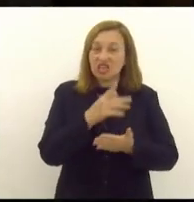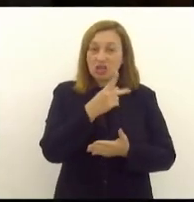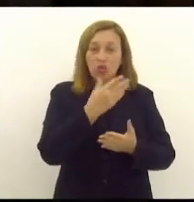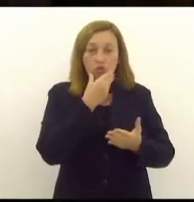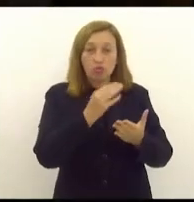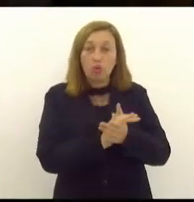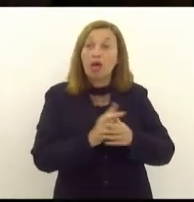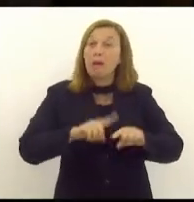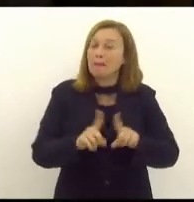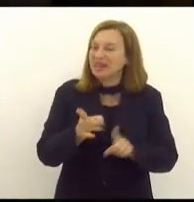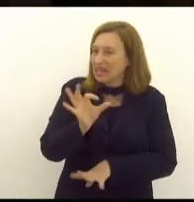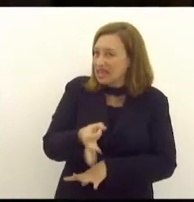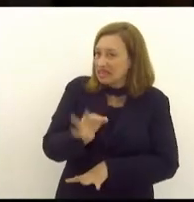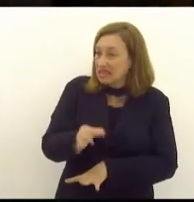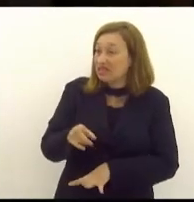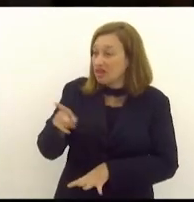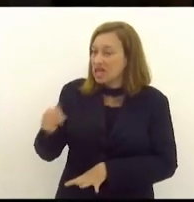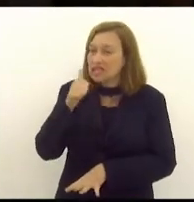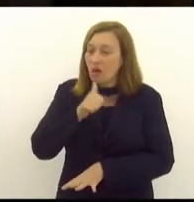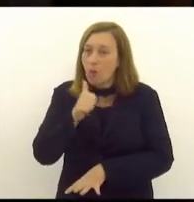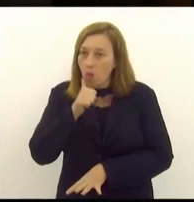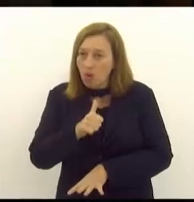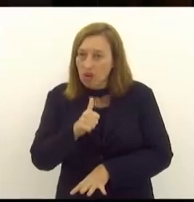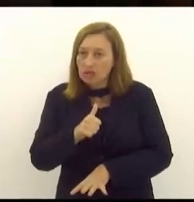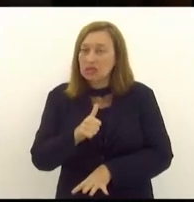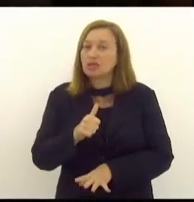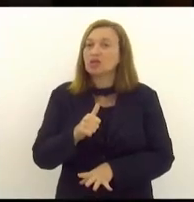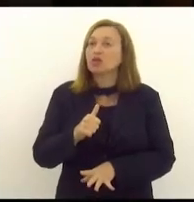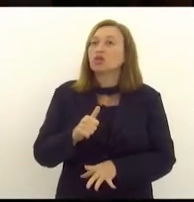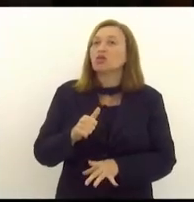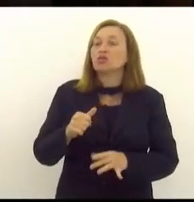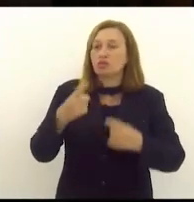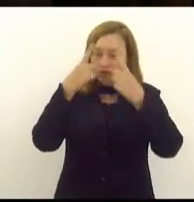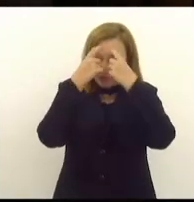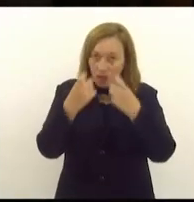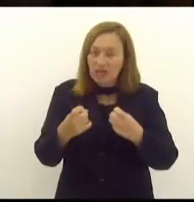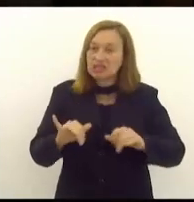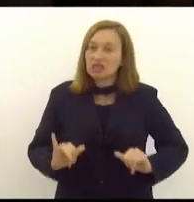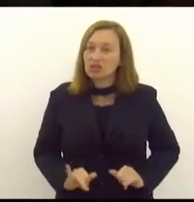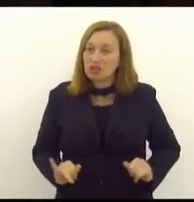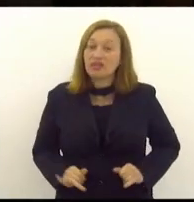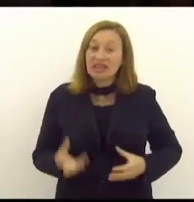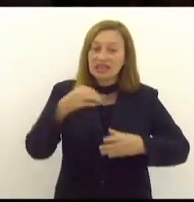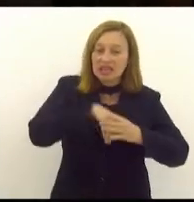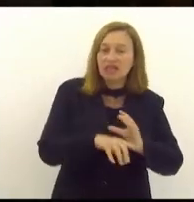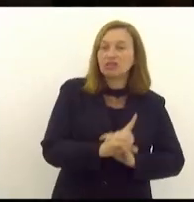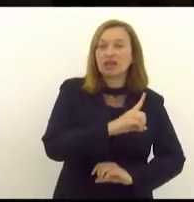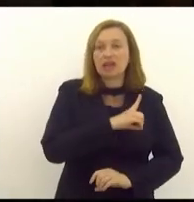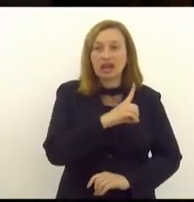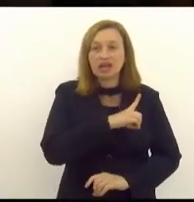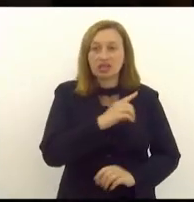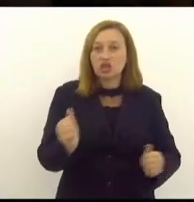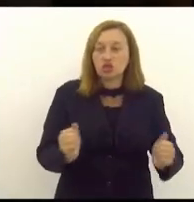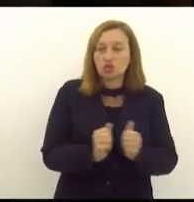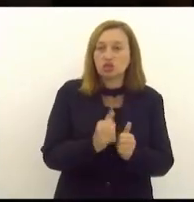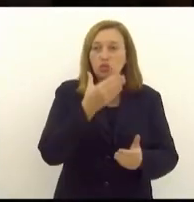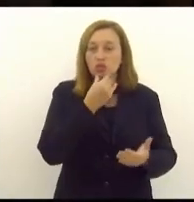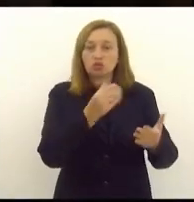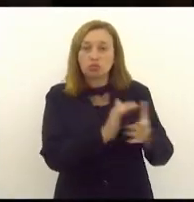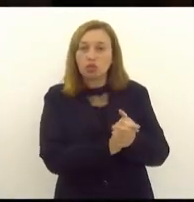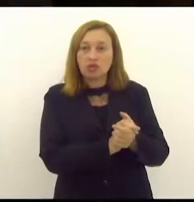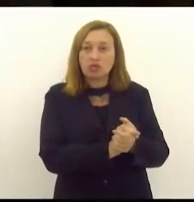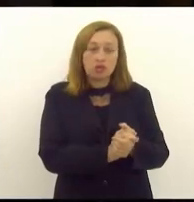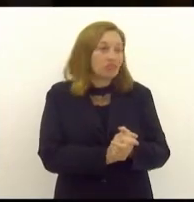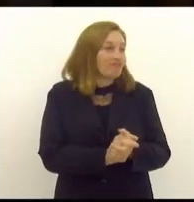mas é evidente que essa mulher que está numa situação de violência se ela tiver dentro da delegacia com o agressor ela já não vai